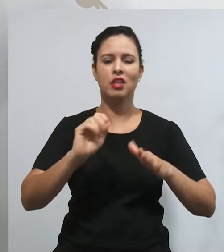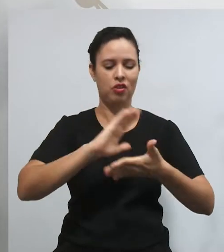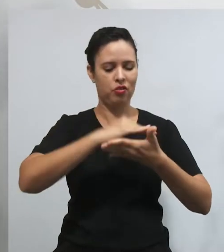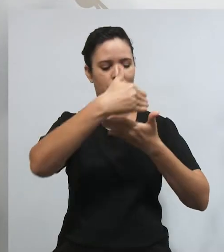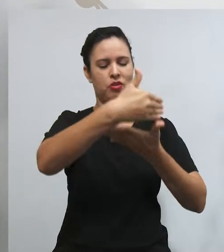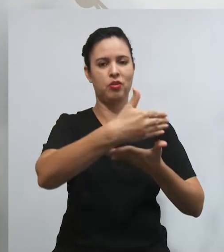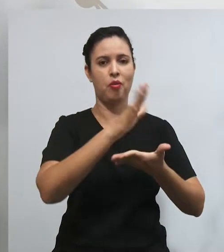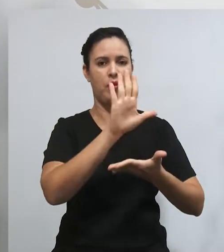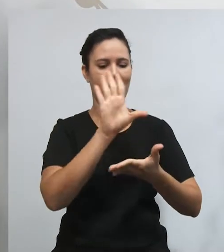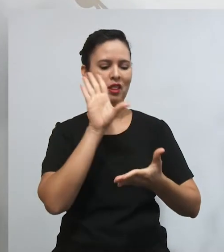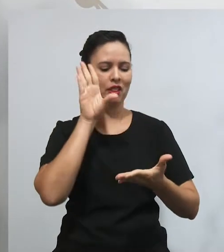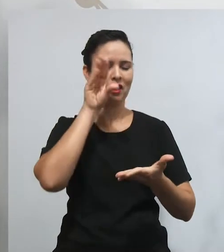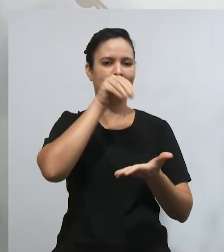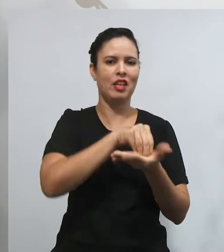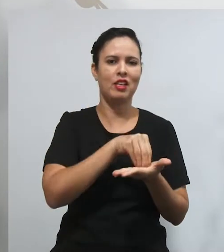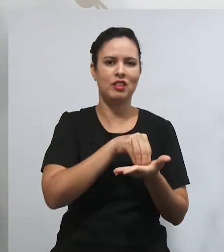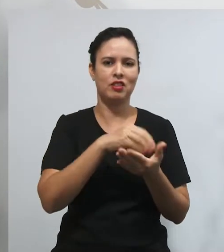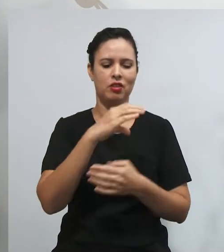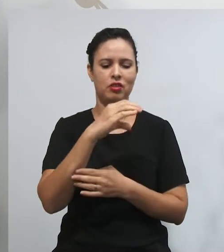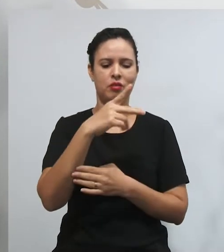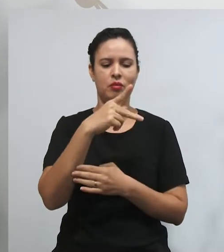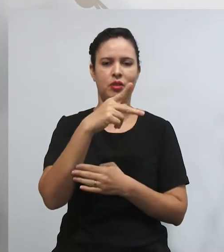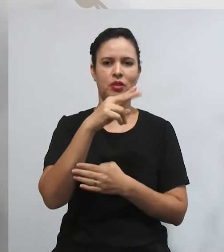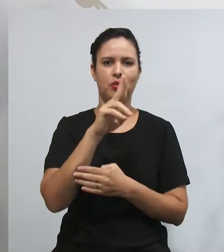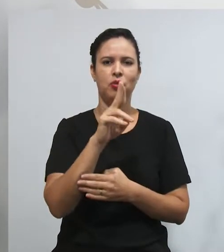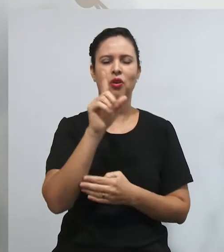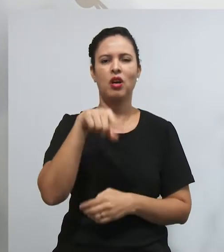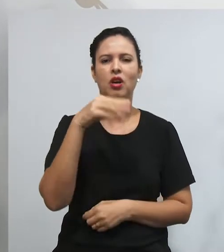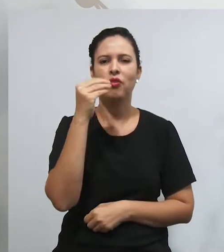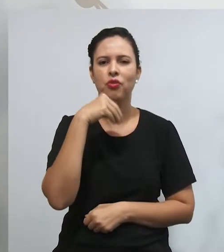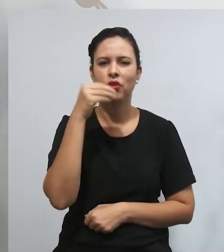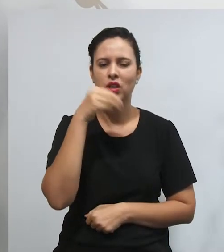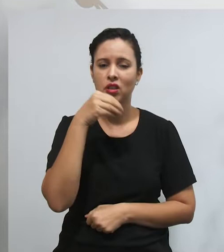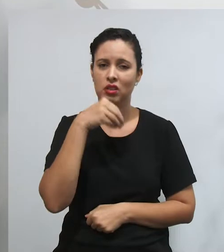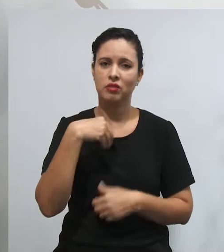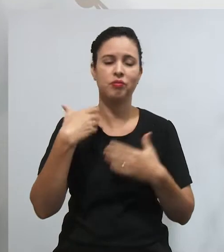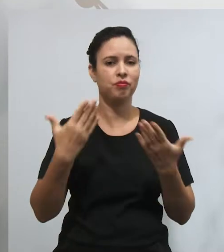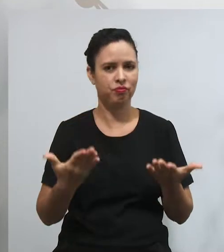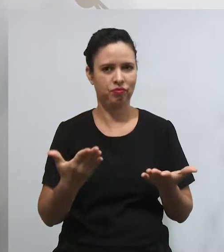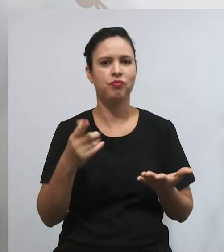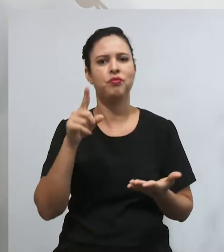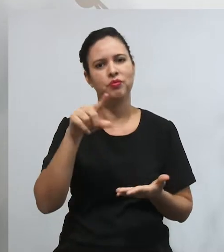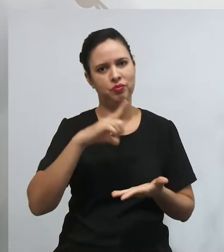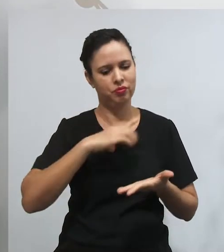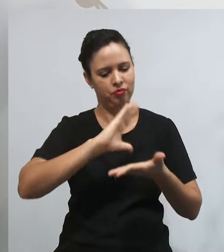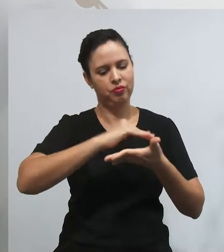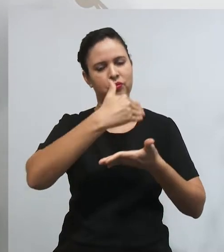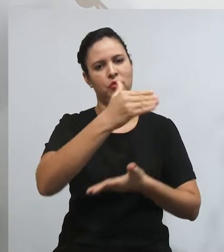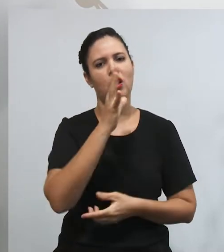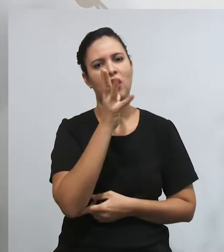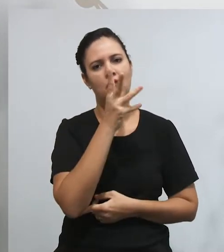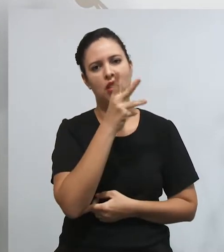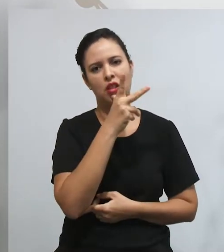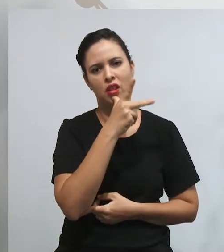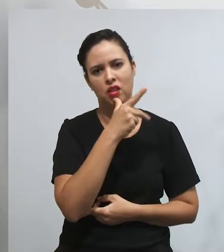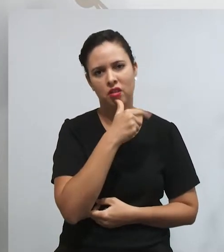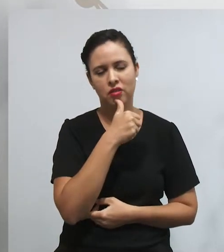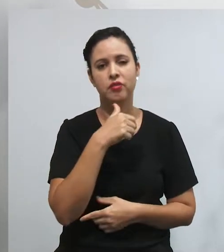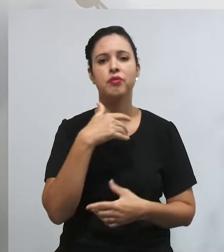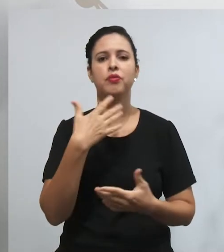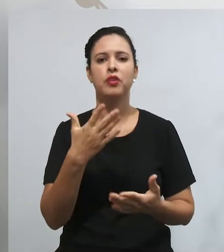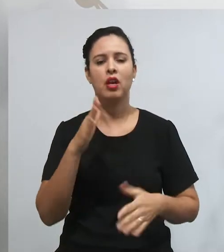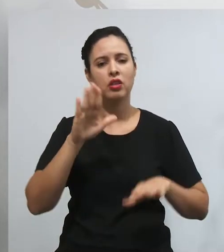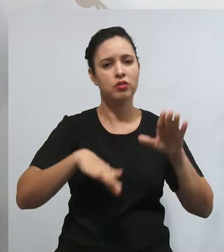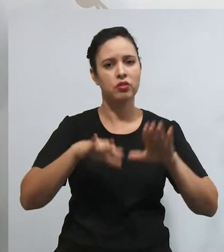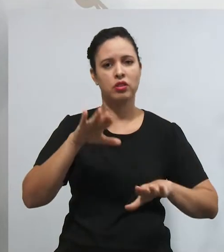notebook, mas quando você vê o processador, ele é um processador muito fraco. Então você vai ter um computador lento. Tá? Então, normalmente o preço